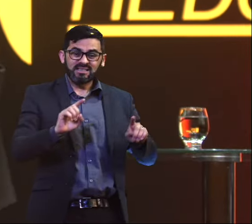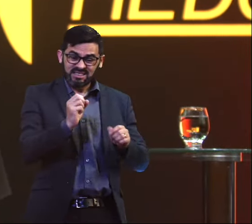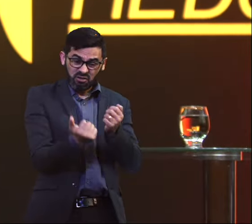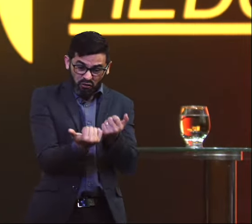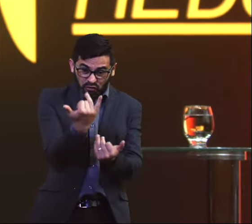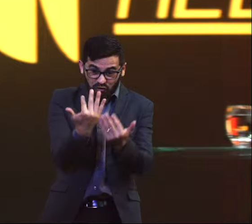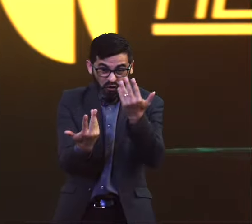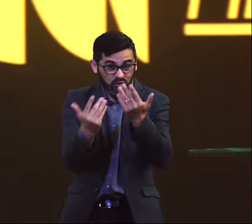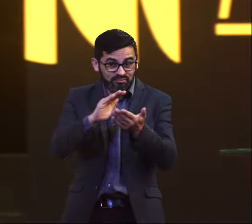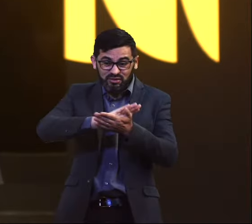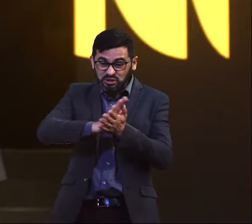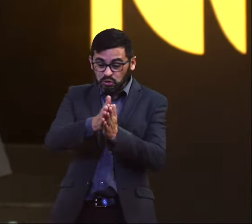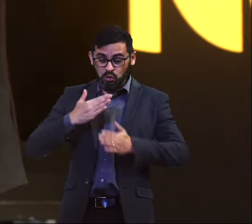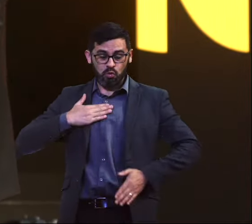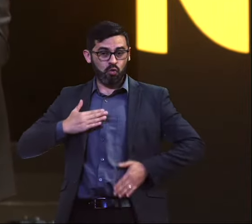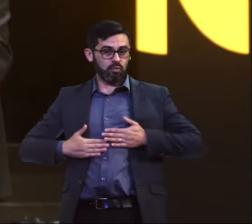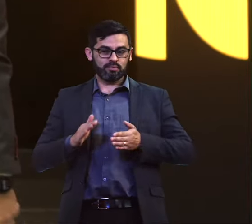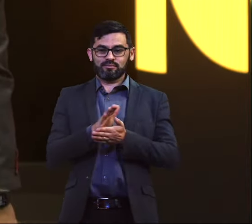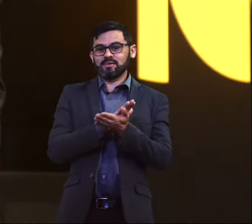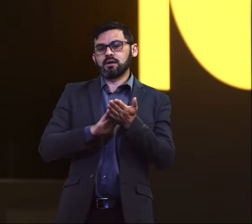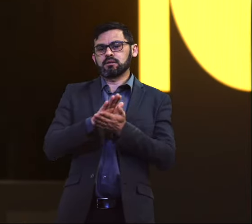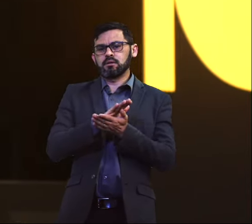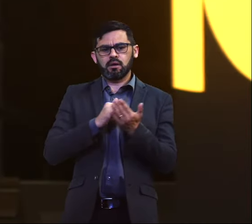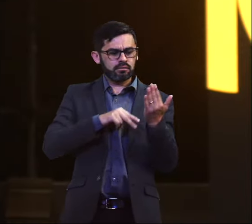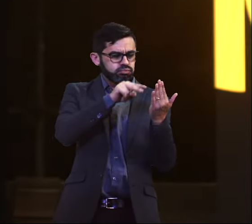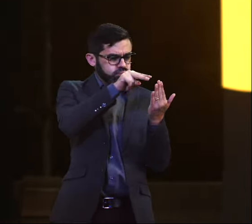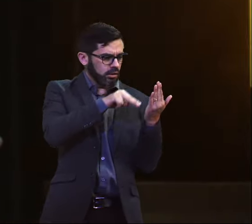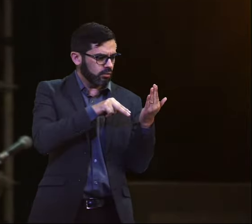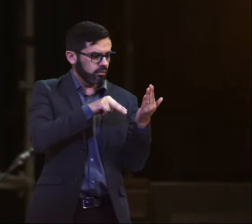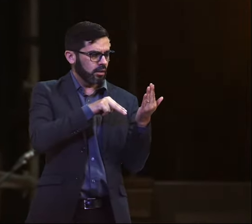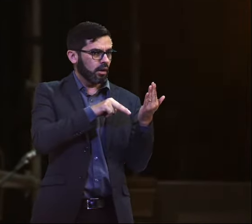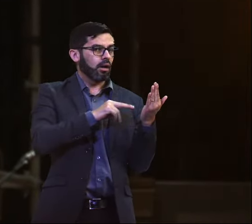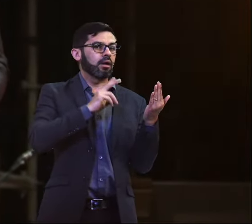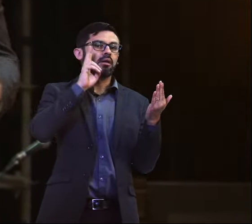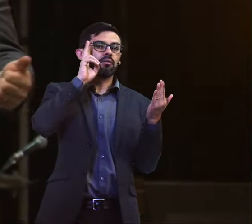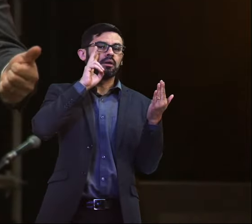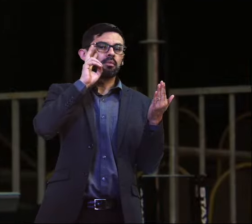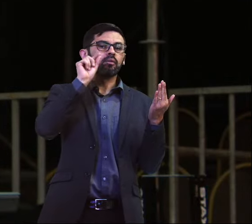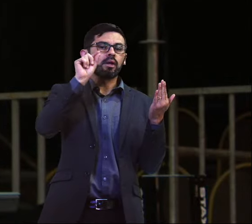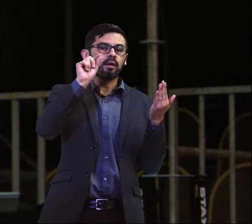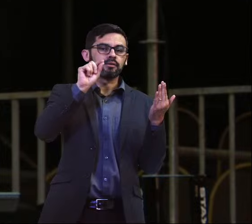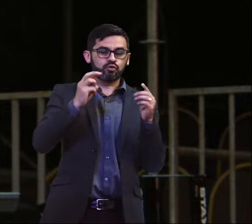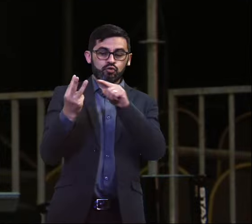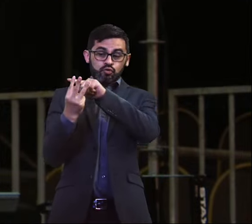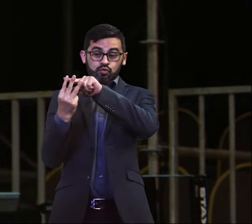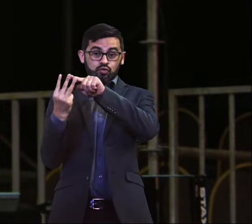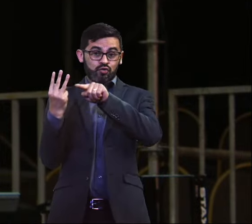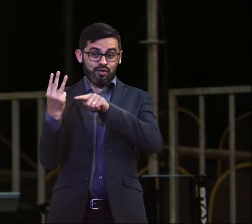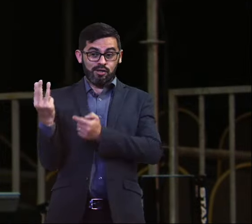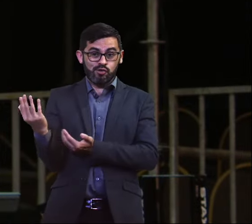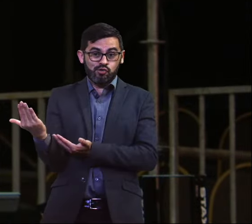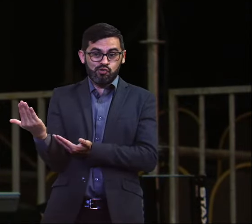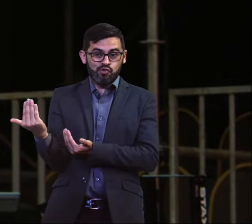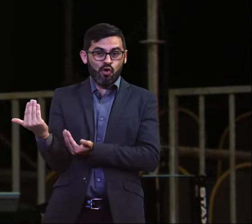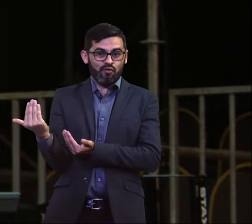ti. Eu, quando estava lendo o texto, quem que eu lembrei? Sadraque, Mesaque e Abidnego.